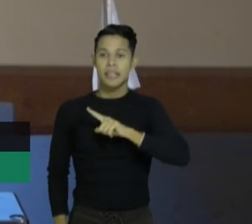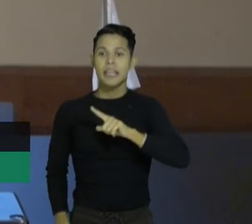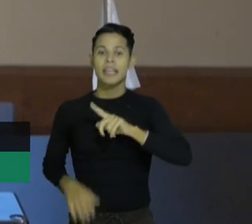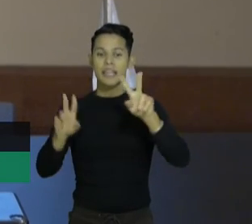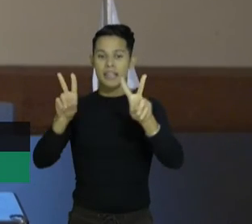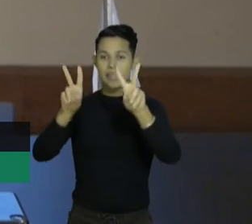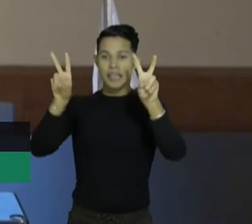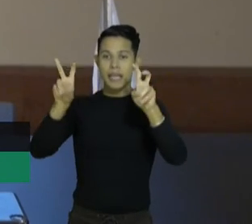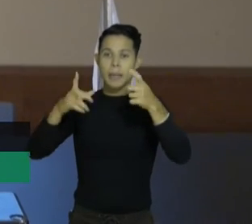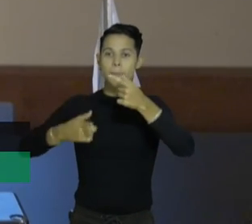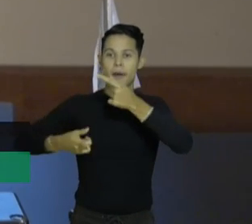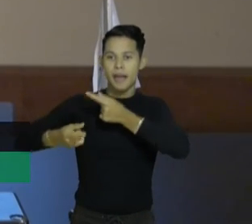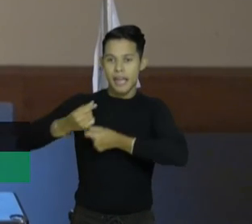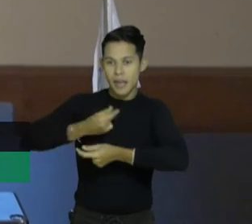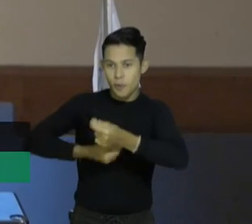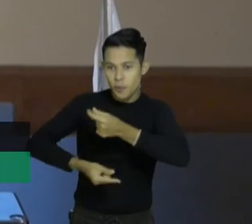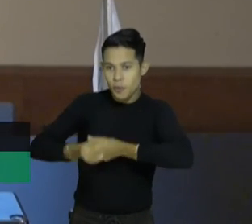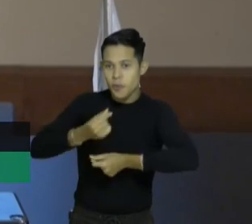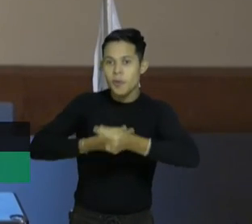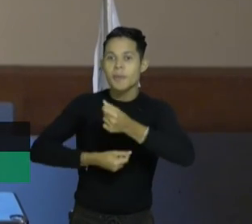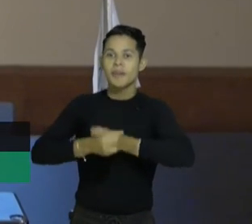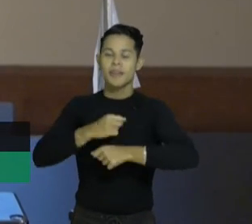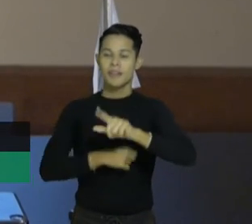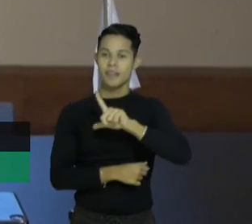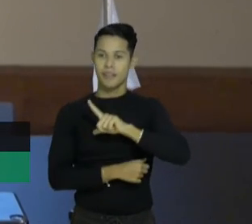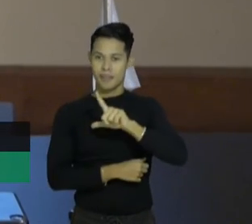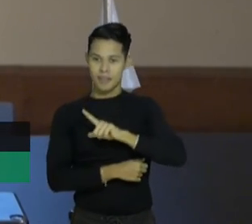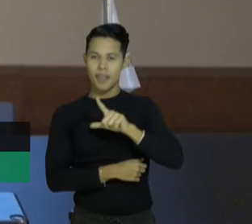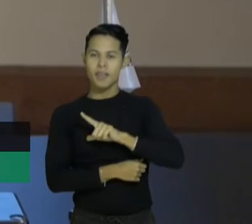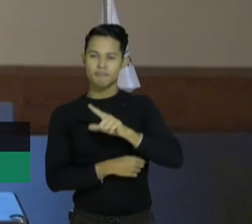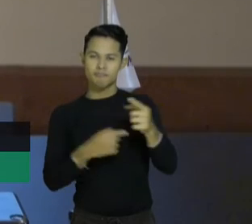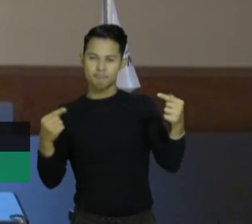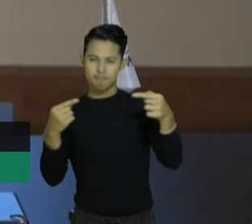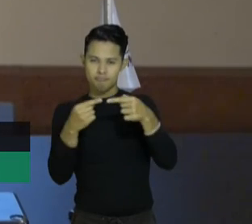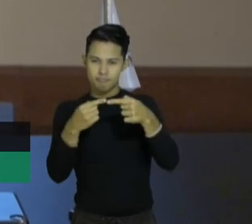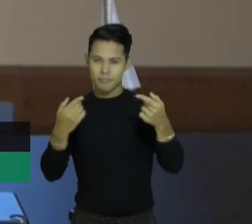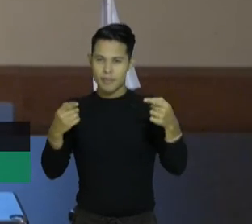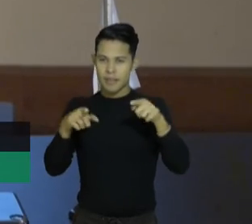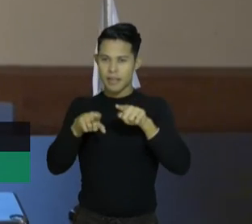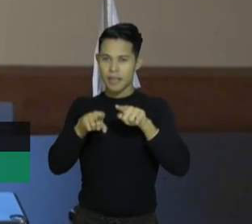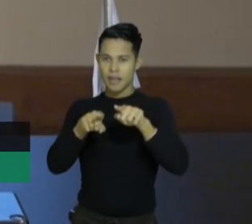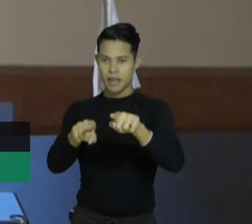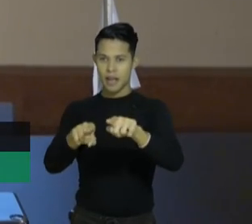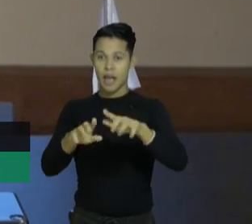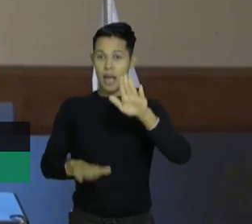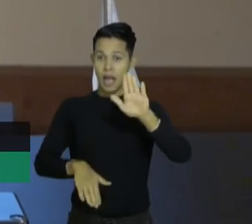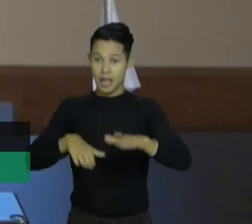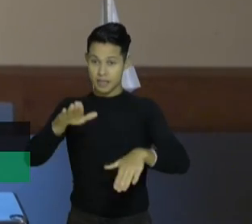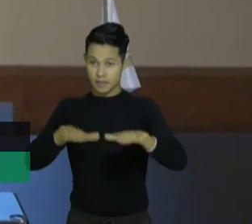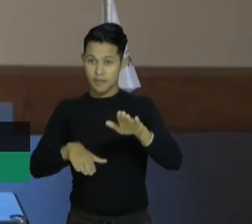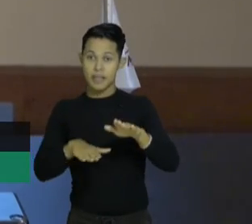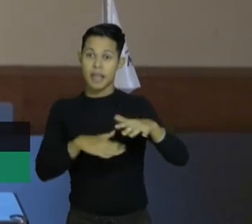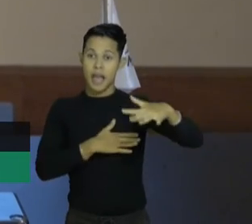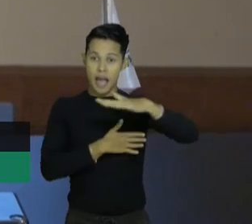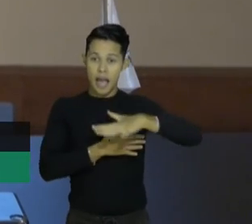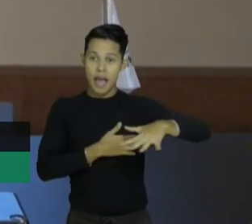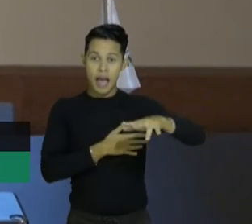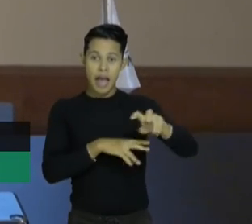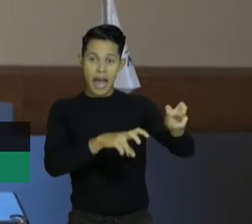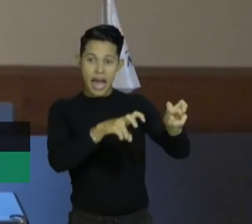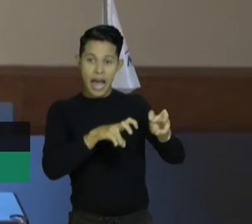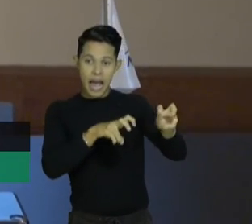natureza Econômica que também tem uma certa assimetria se de um lado o nosso agronegócio é extremamente